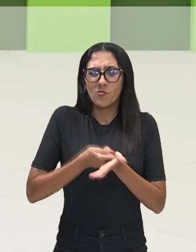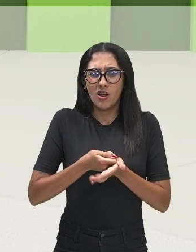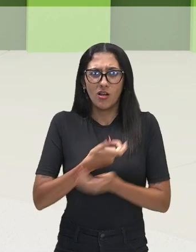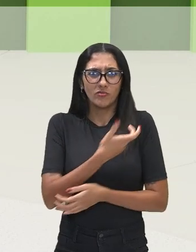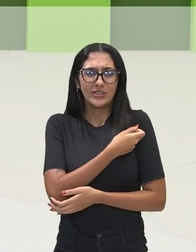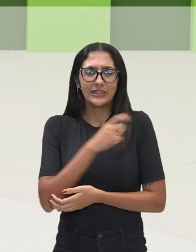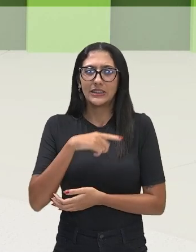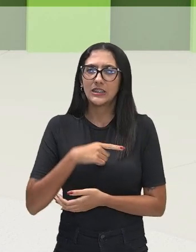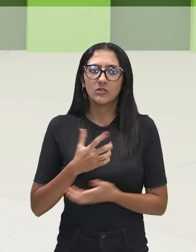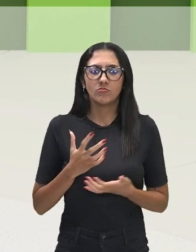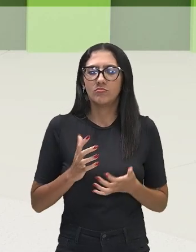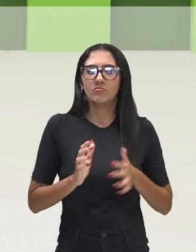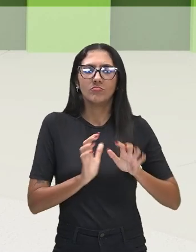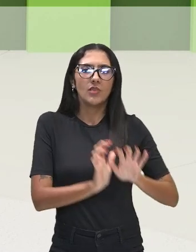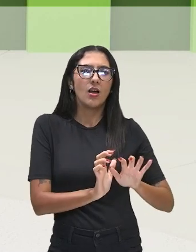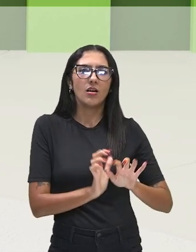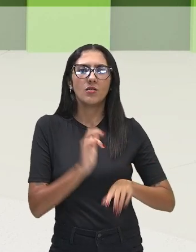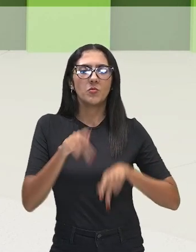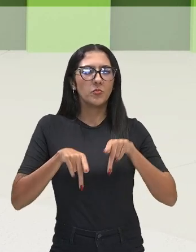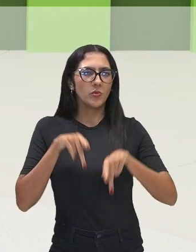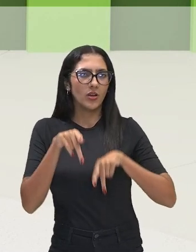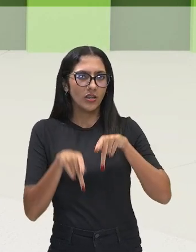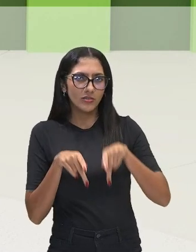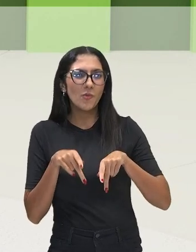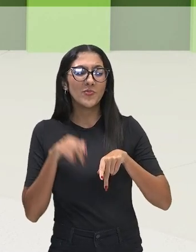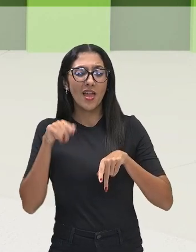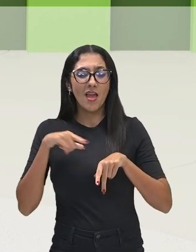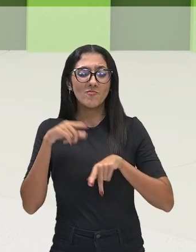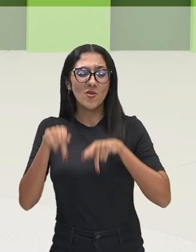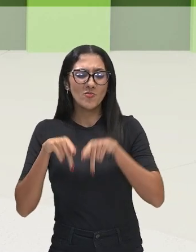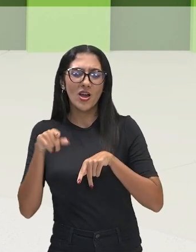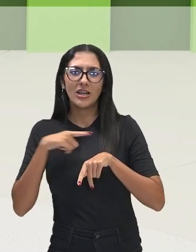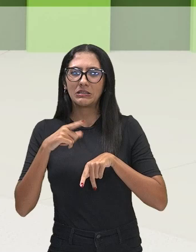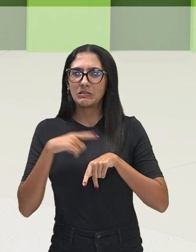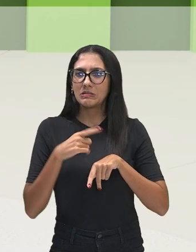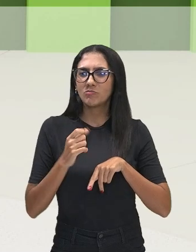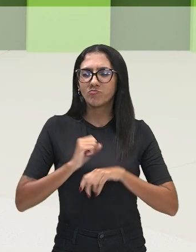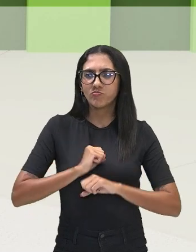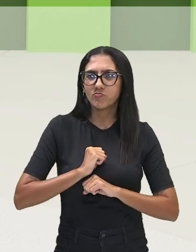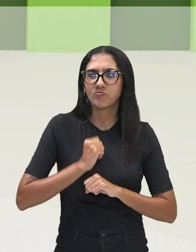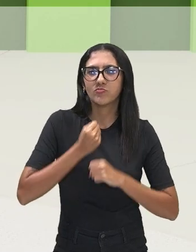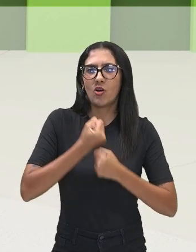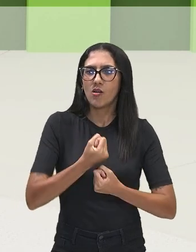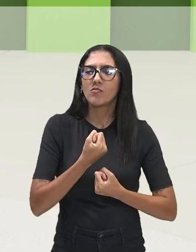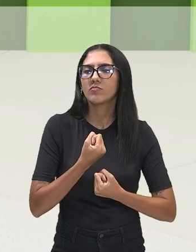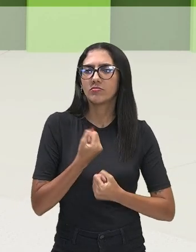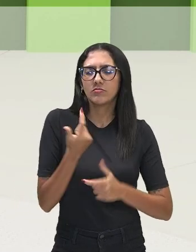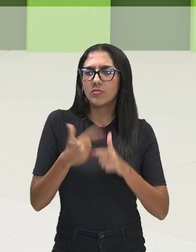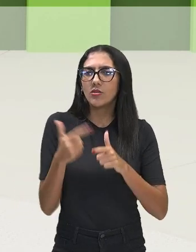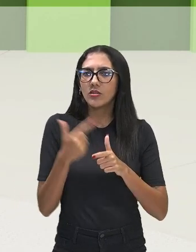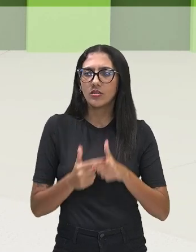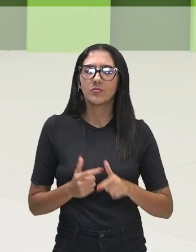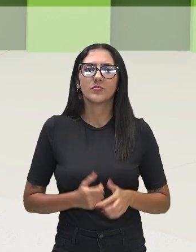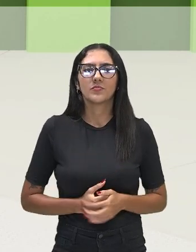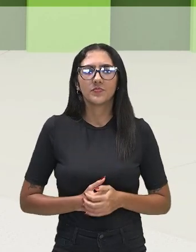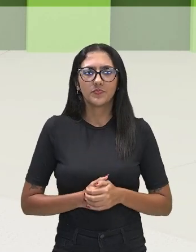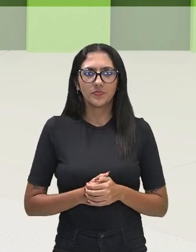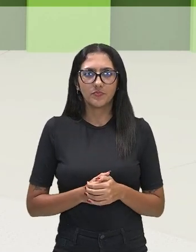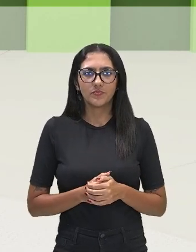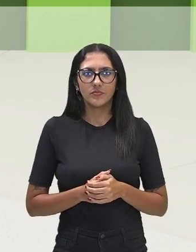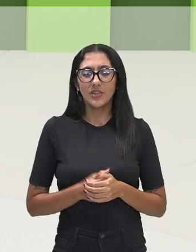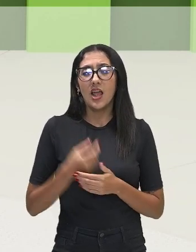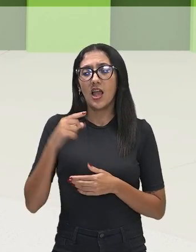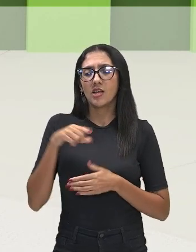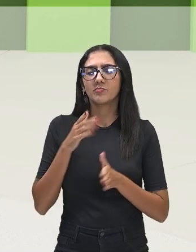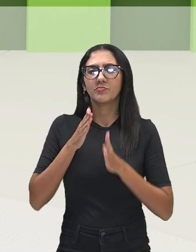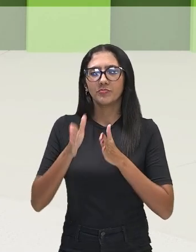bem aceita pela população. A população se revoltou. Por quê? Havia naquele período,